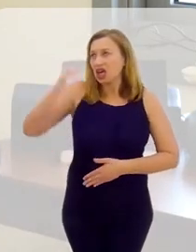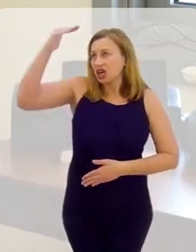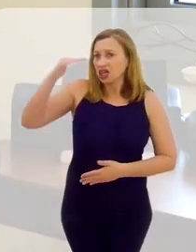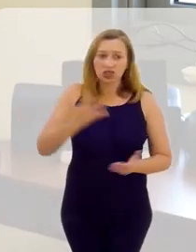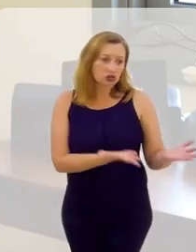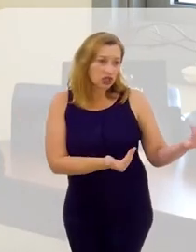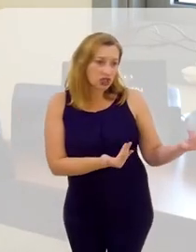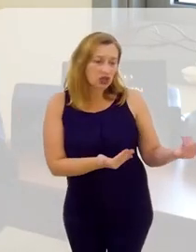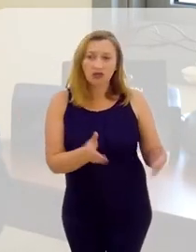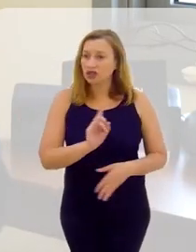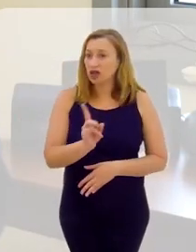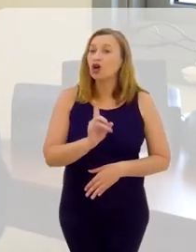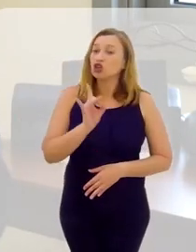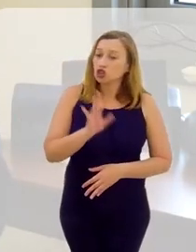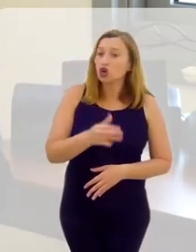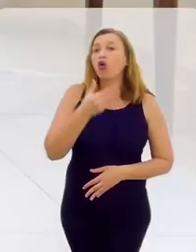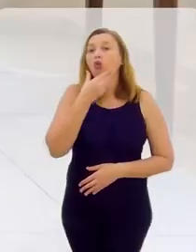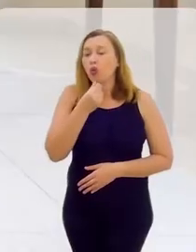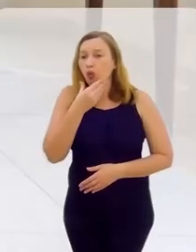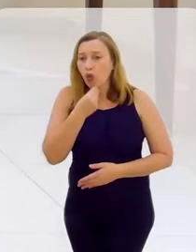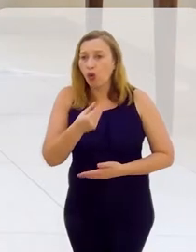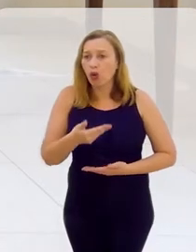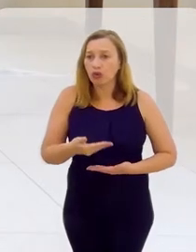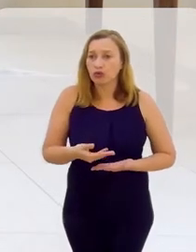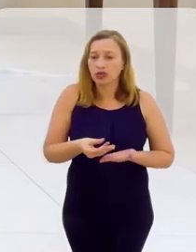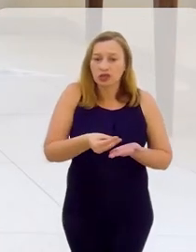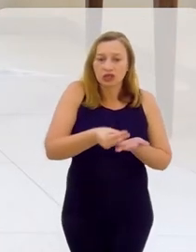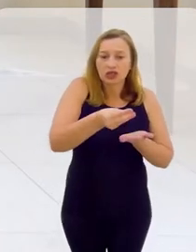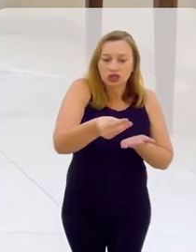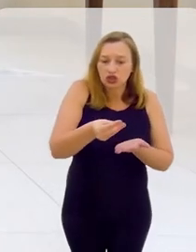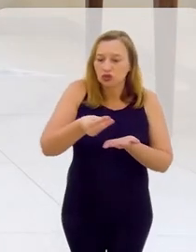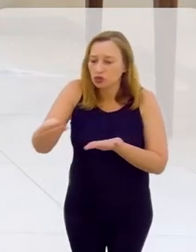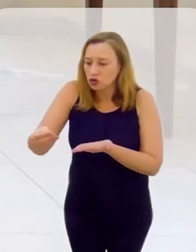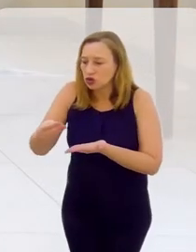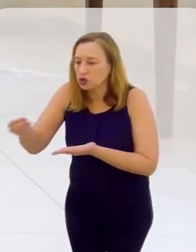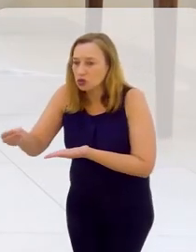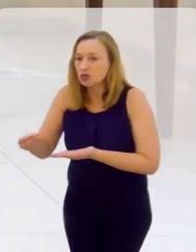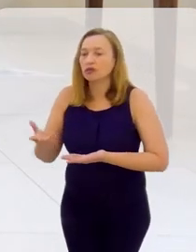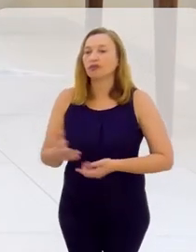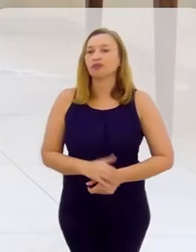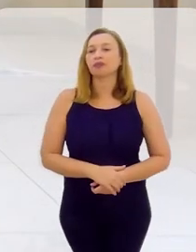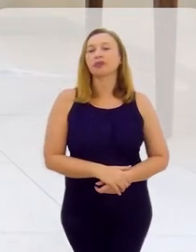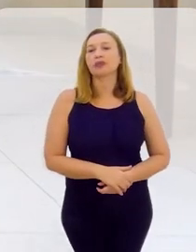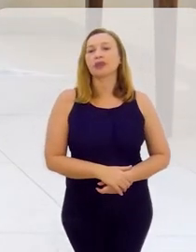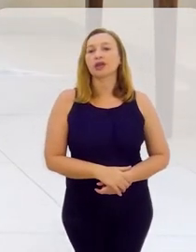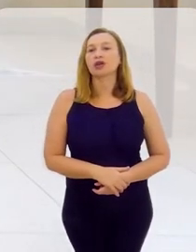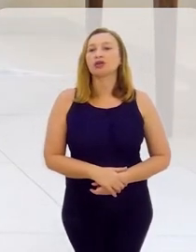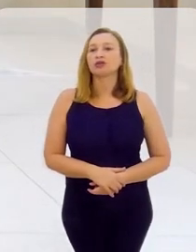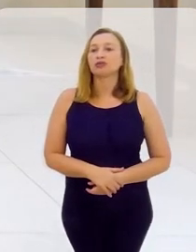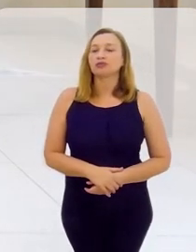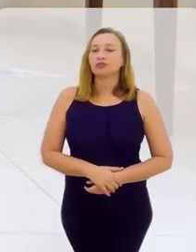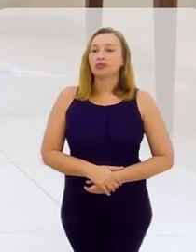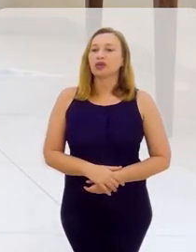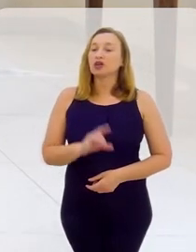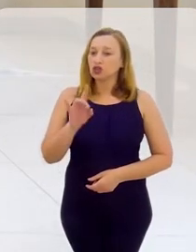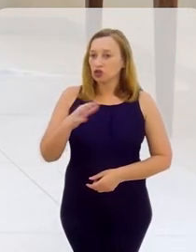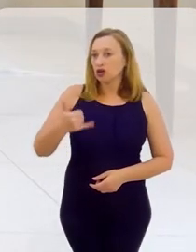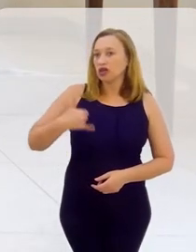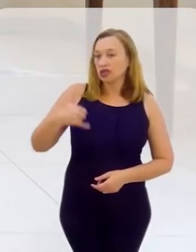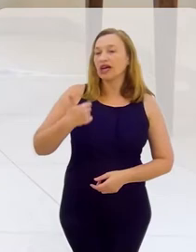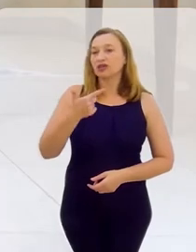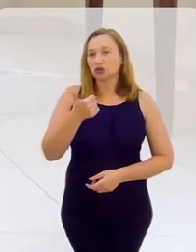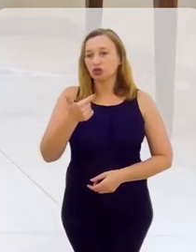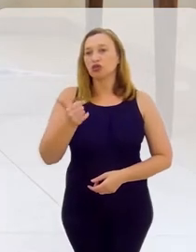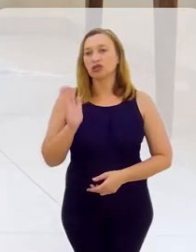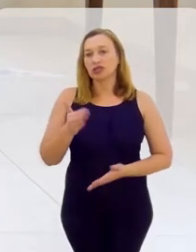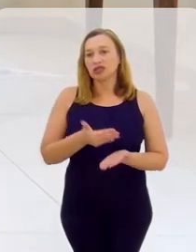ou uma mulher adulta fazendo isso. É sempre alguém do sexo masculino e com a devida autoridade. Então, ele só pode fazer isso a